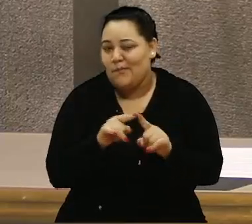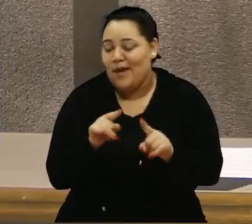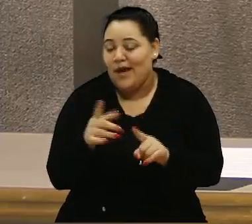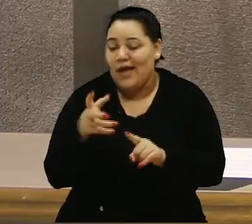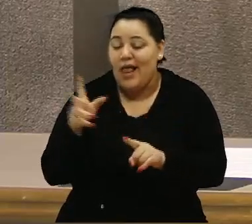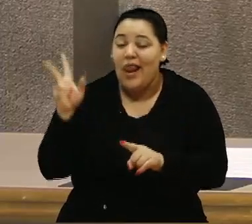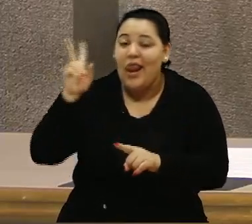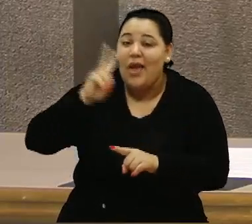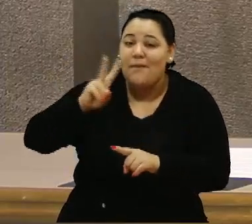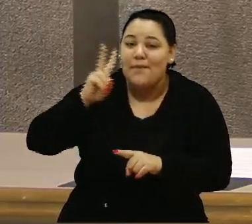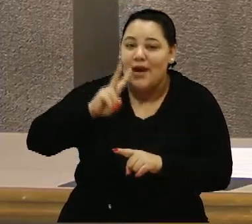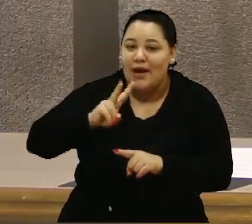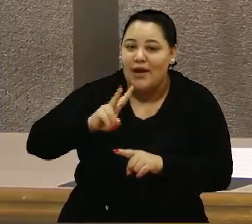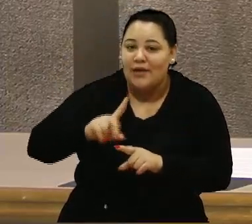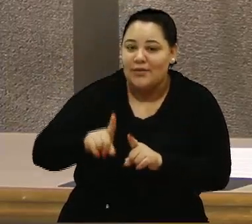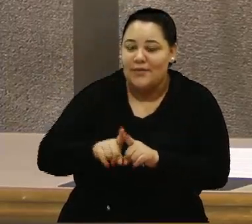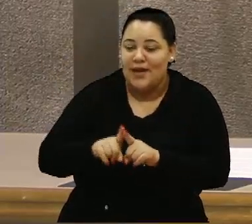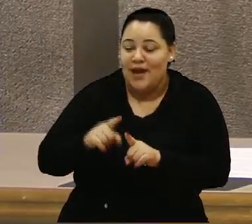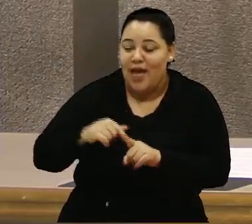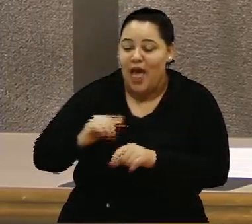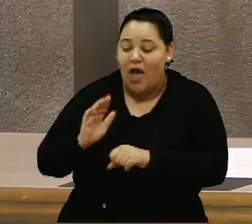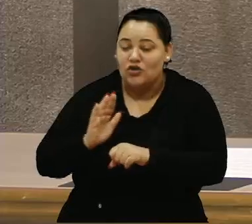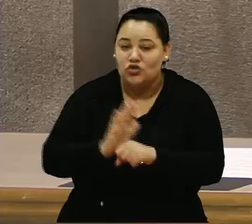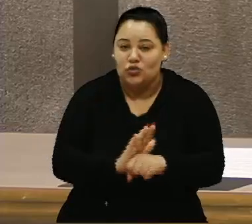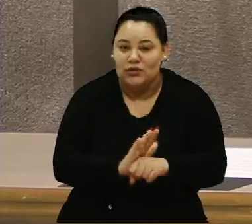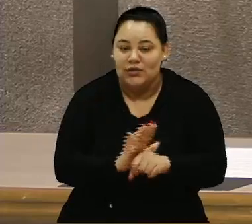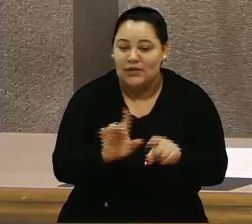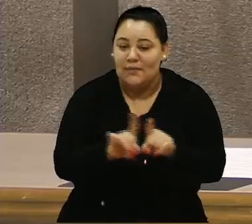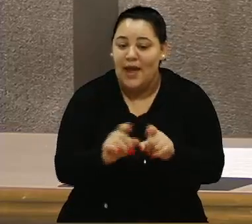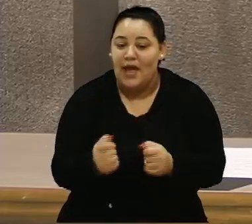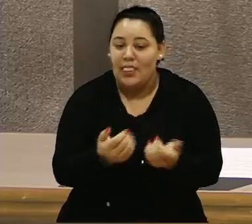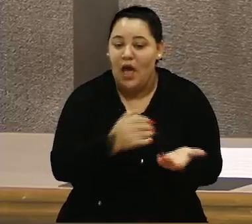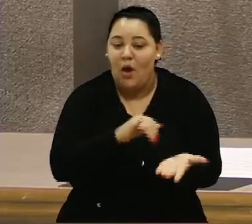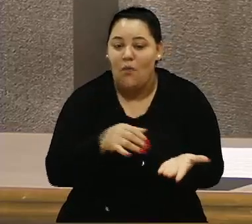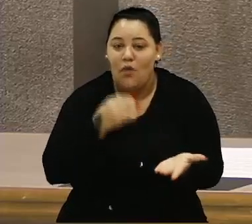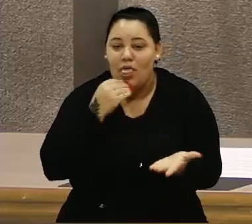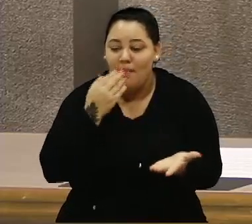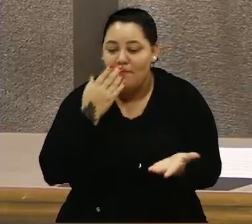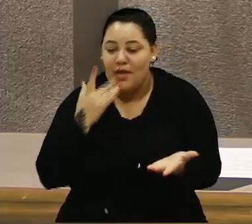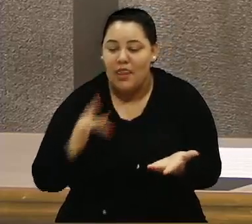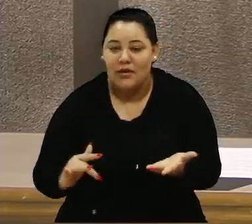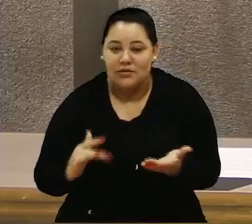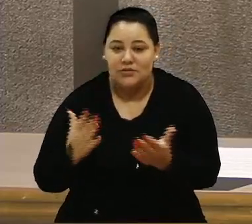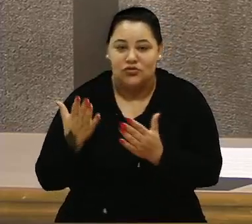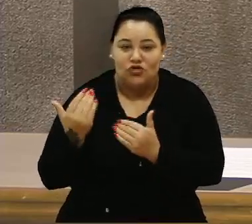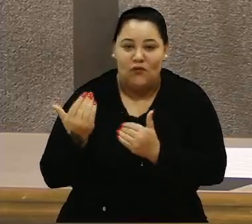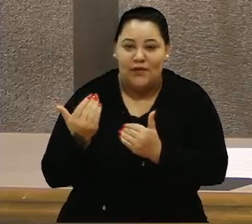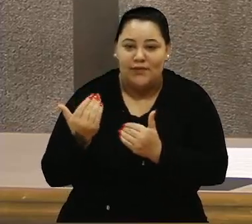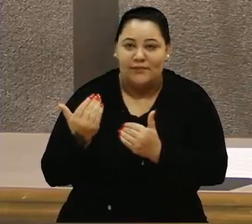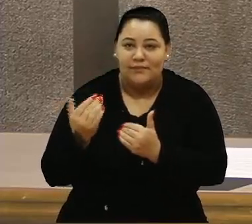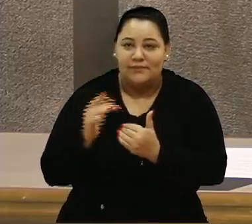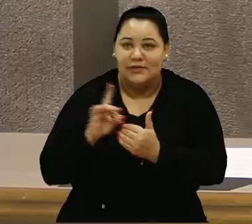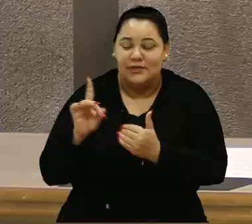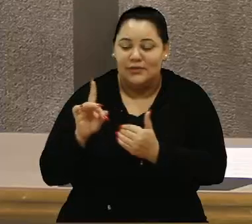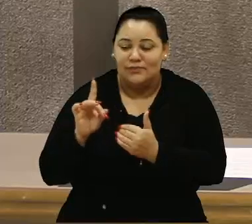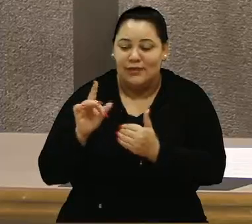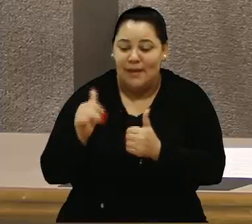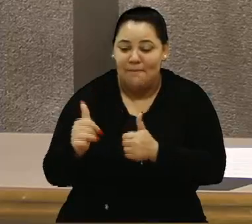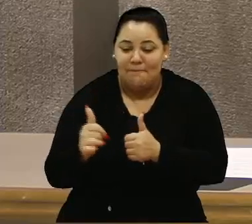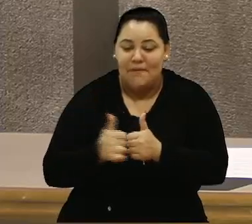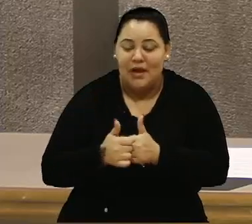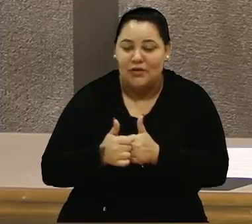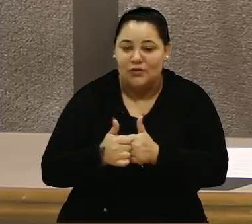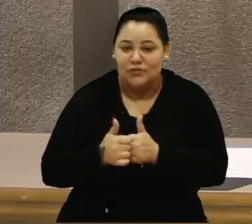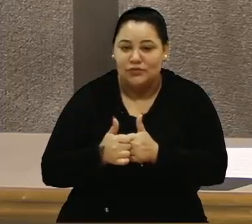a gente ajuda, muitas vezes, com oportunidades para essas crianças e adolescentes não estarem próximos dos seus agressores e